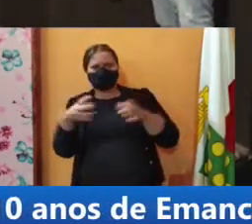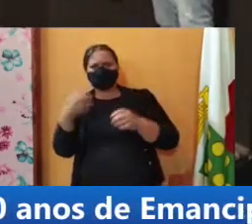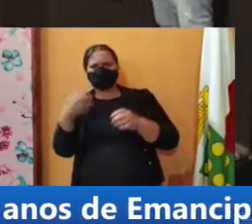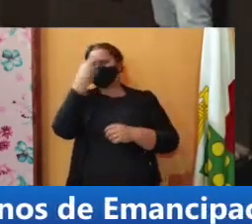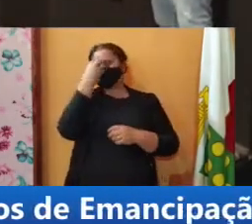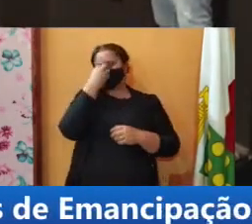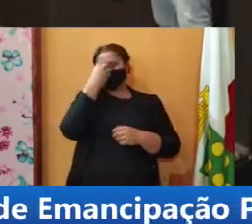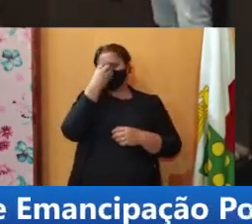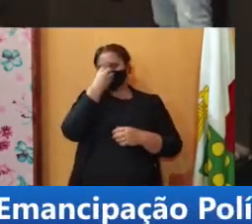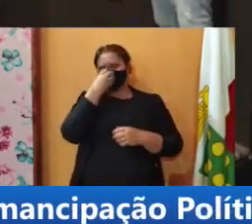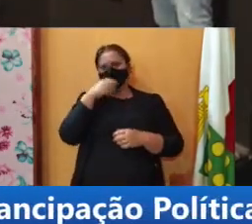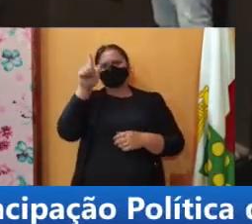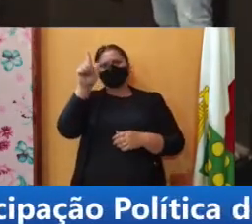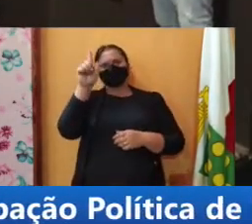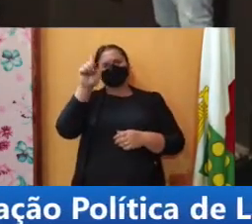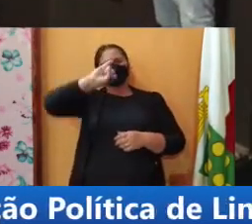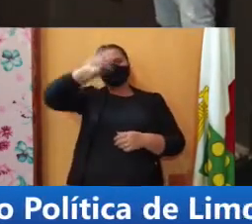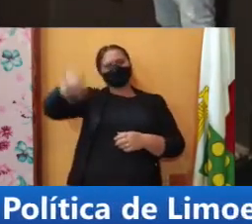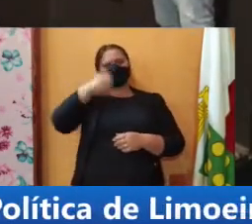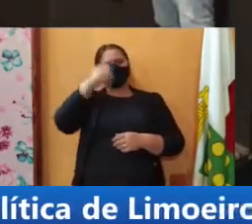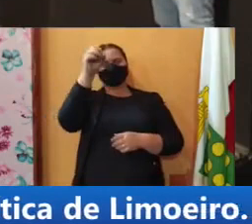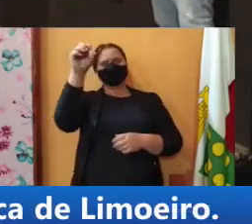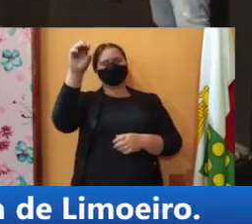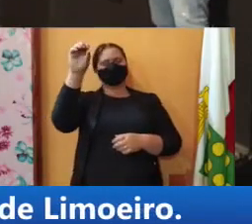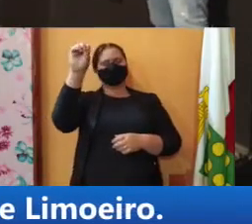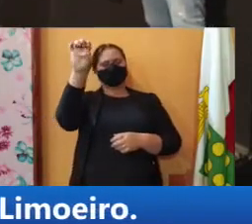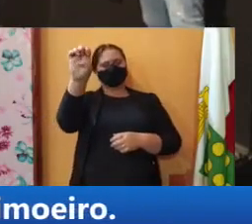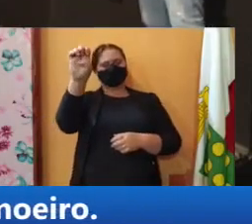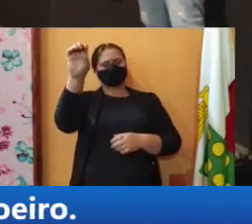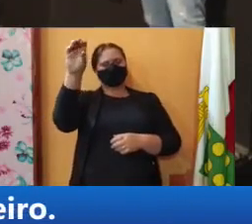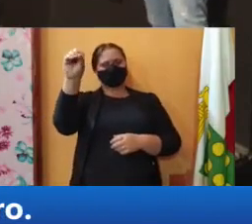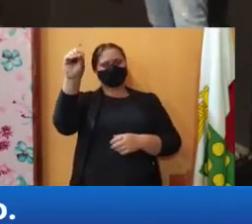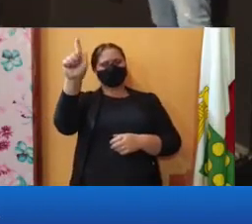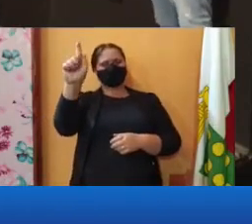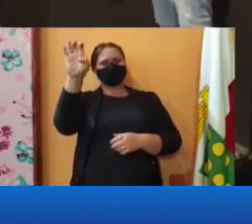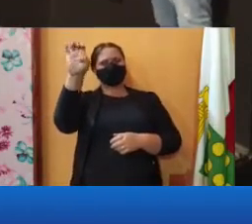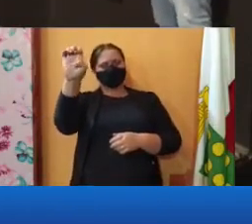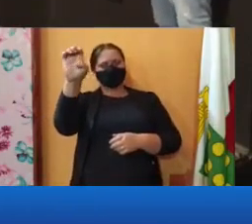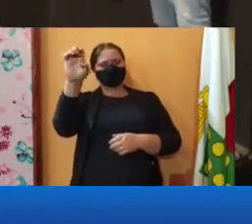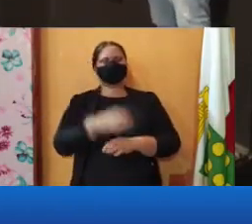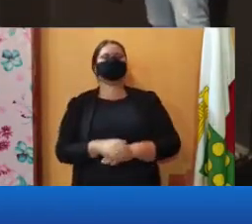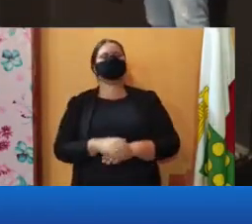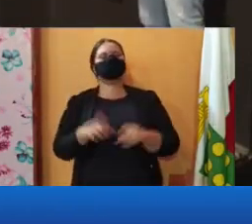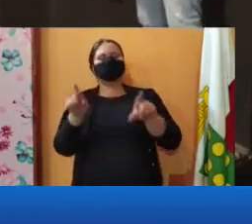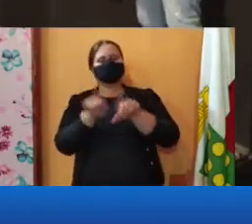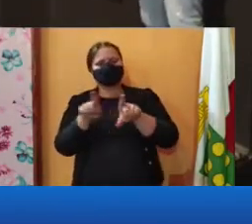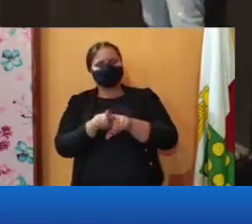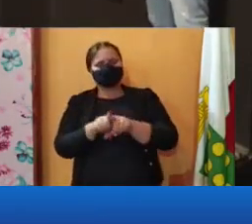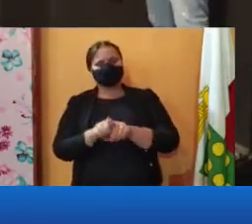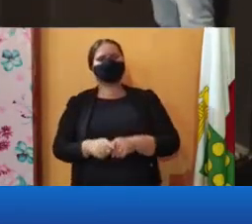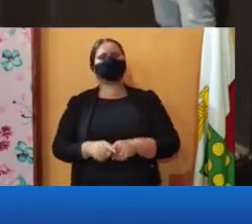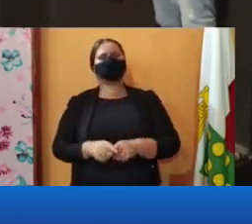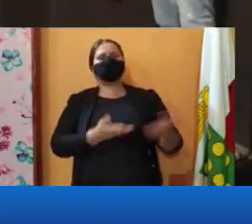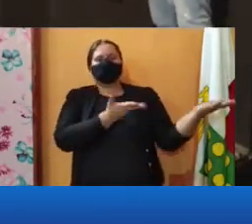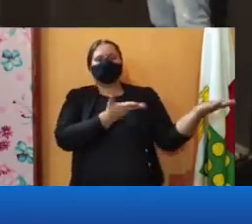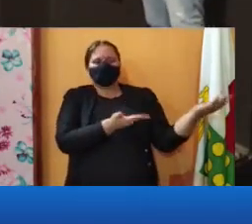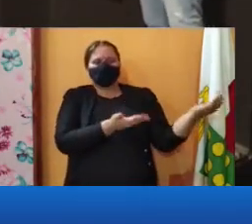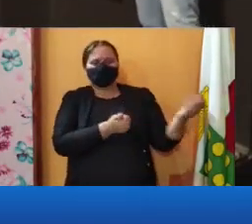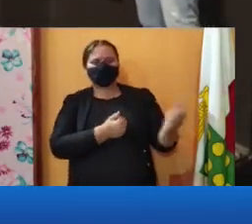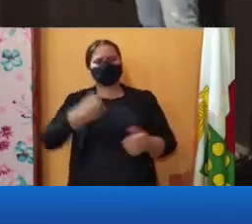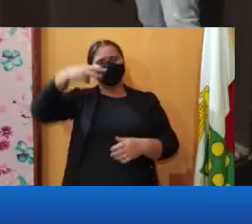espetacular. Muito obrigado, Jorge. Maria Luísa, que já foi destaque agora, né? Destacado por nosso amigo